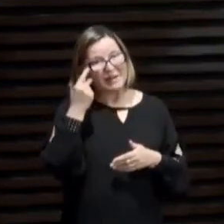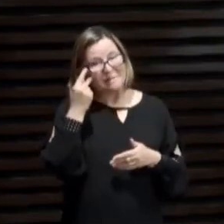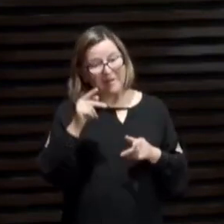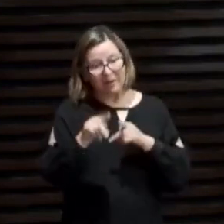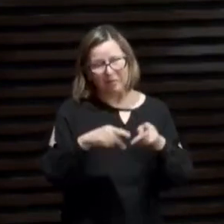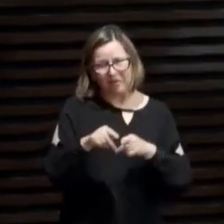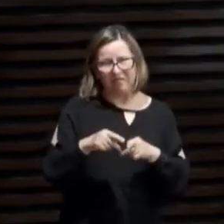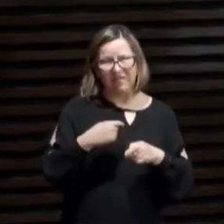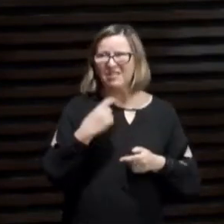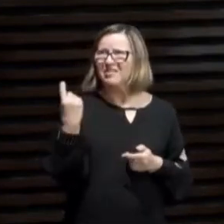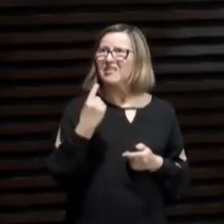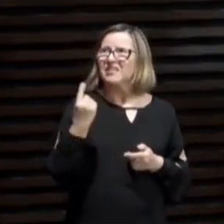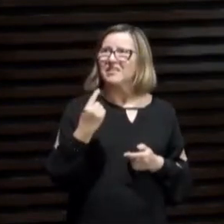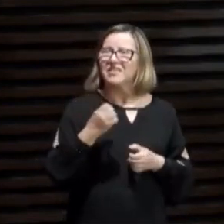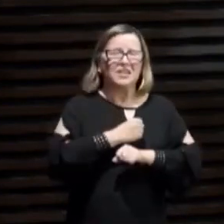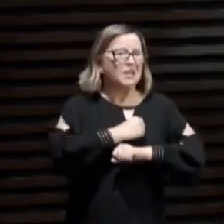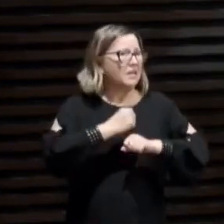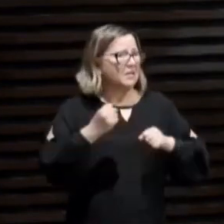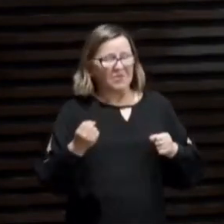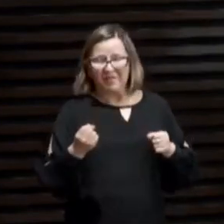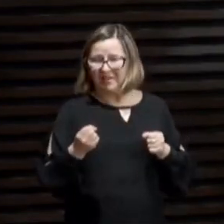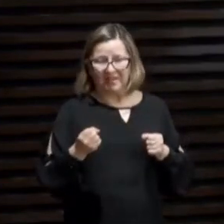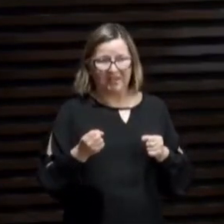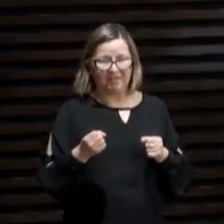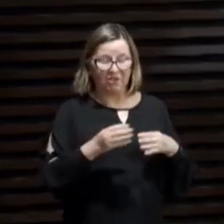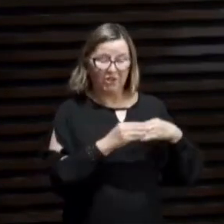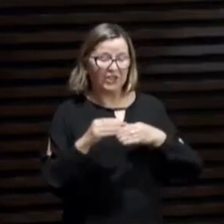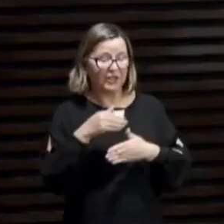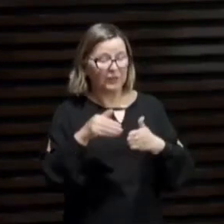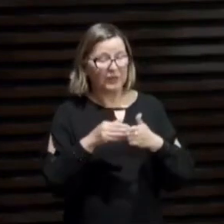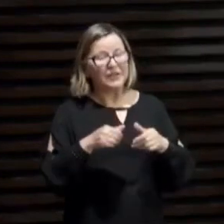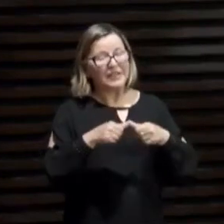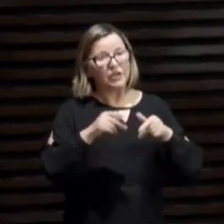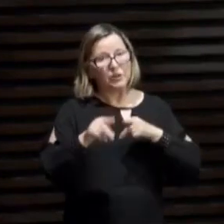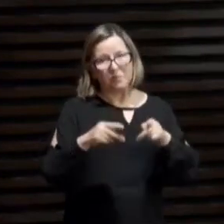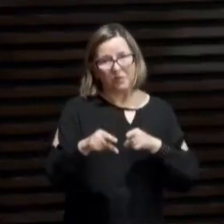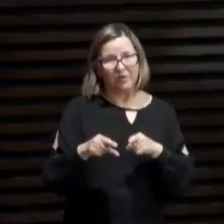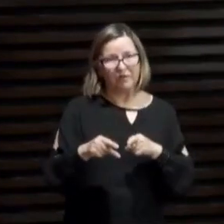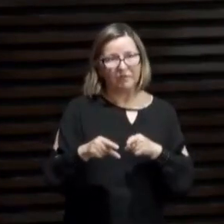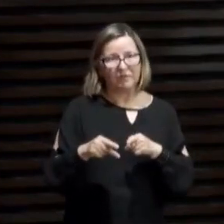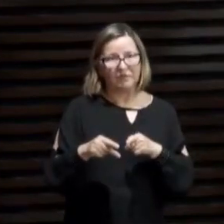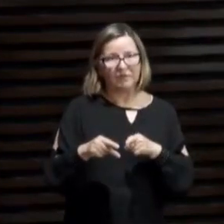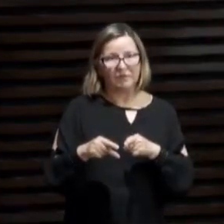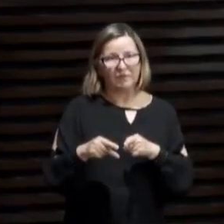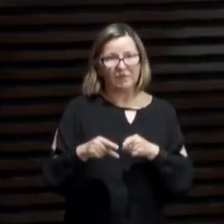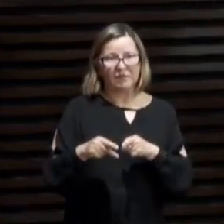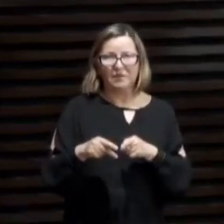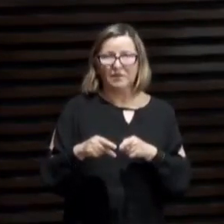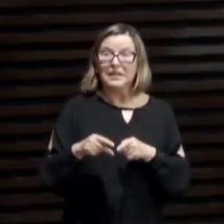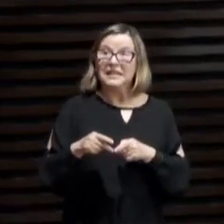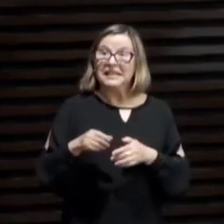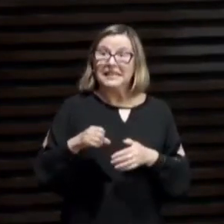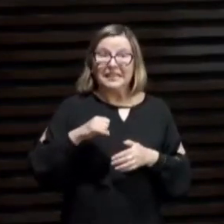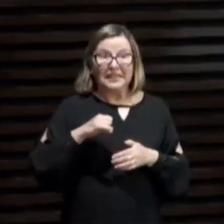não posso levar todo esse povo, pois me é pesado demais. Se assim me tratas, mata-me de uma vez, eu te peço. Se